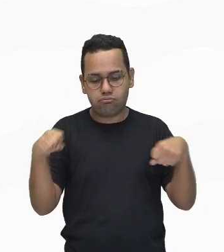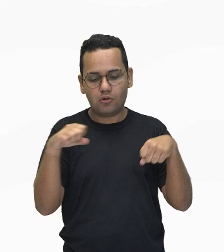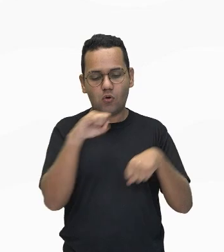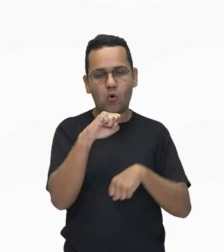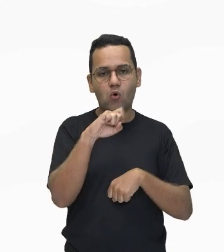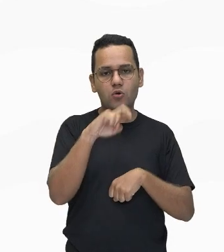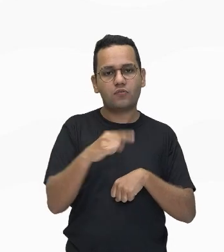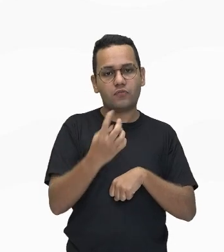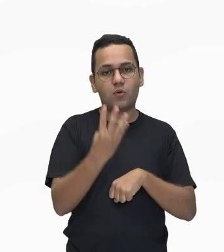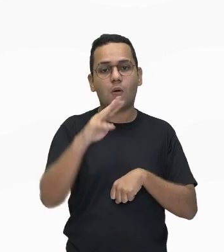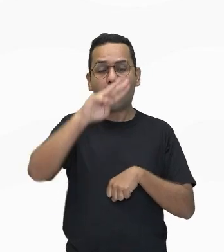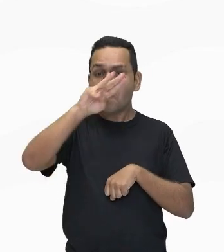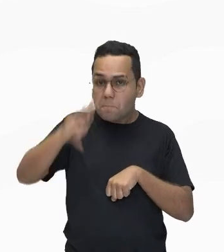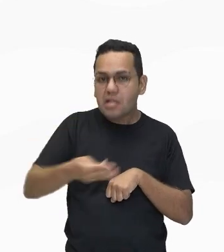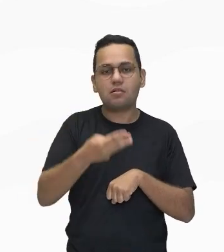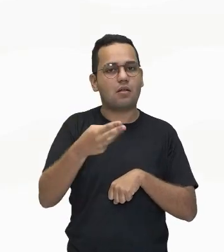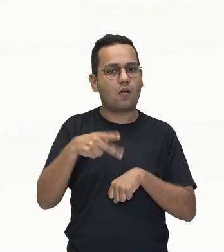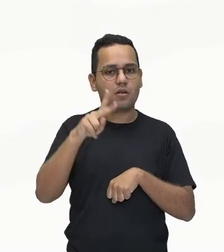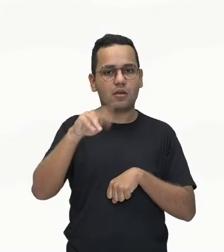aproximadamente